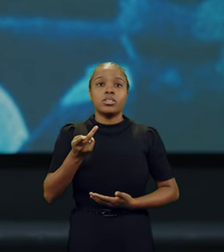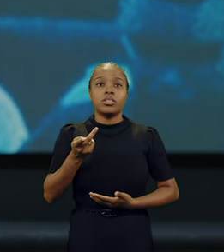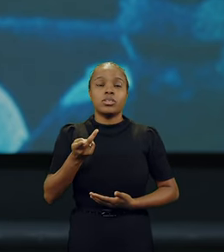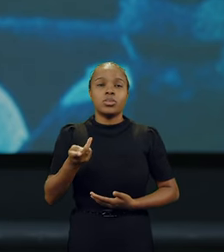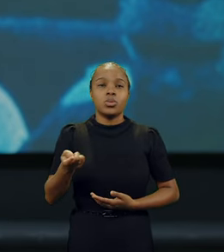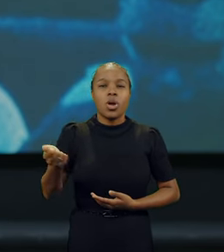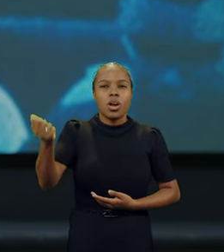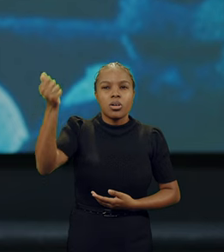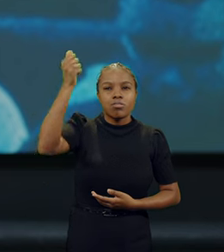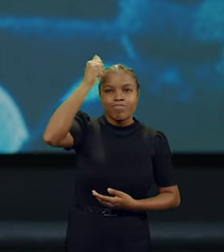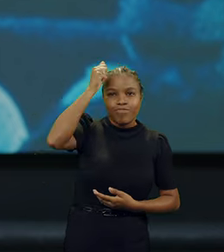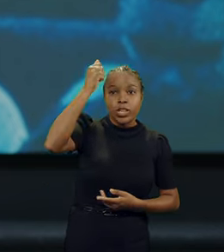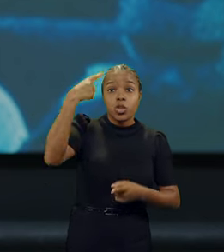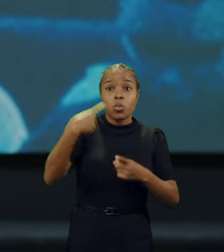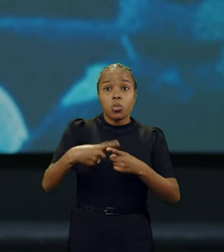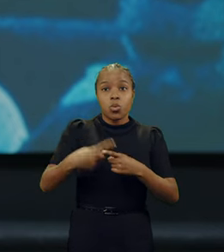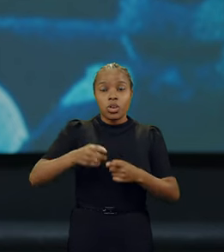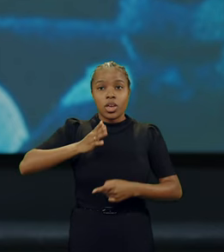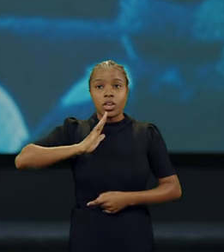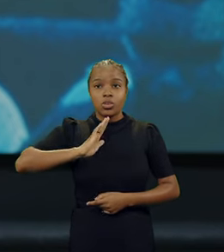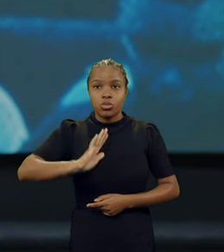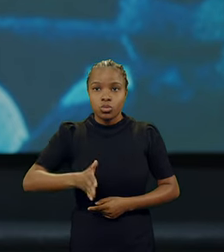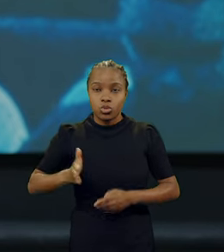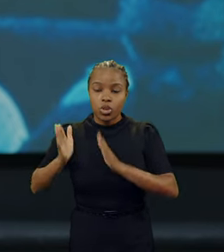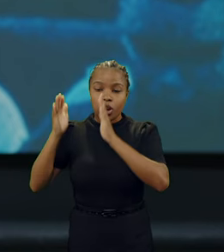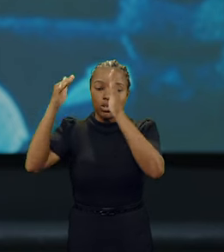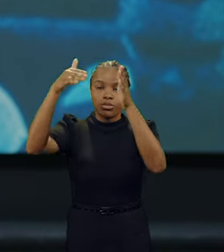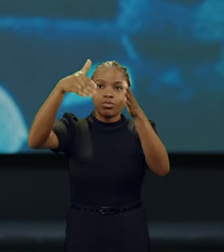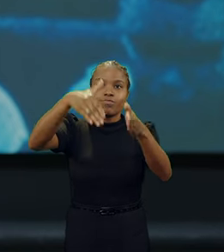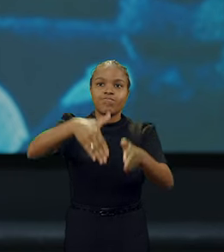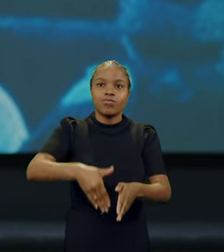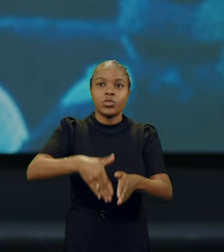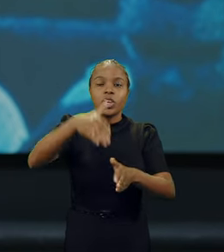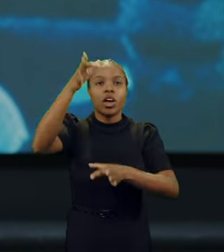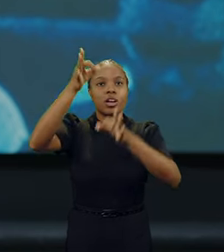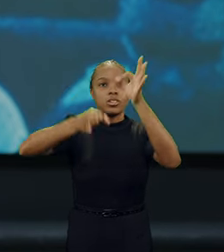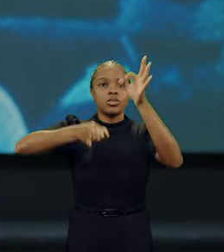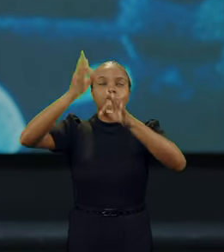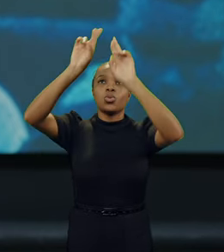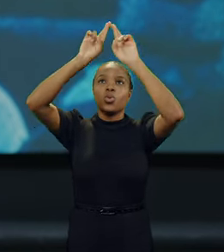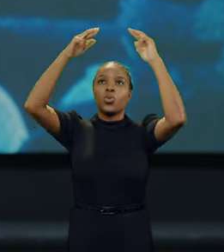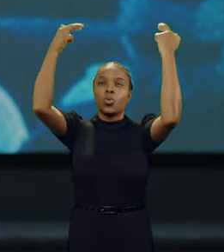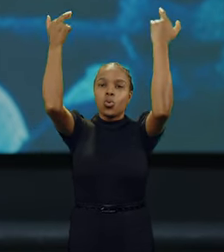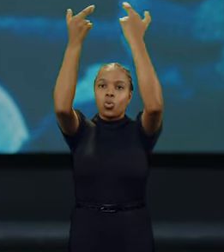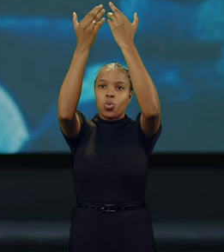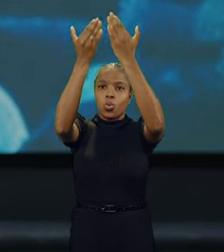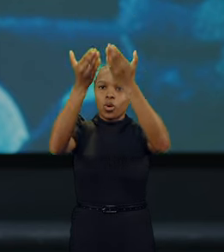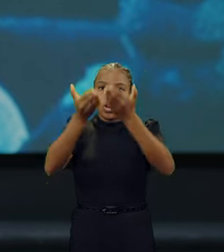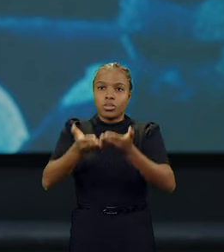arrependei-vos, porque é chegado o reino dos céus.